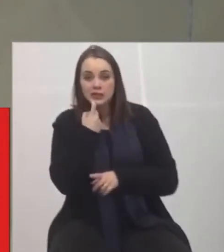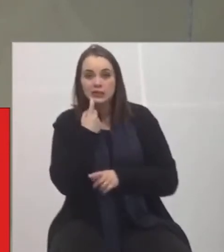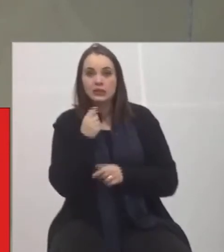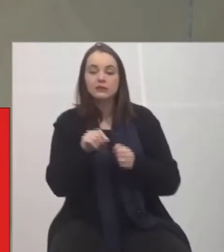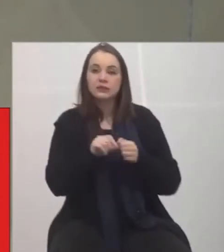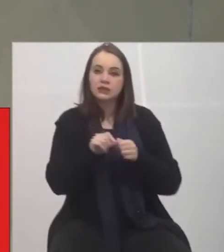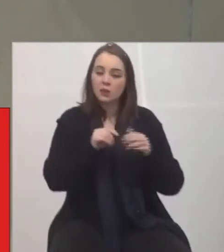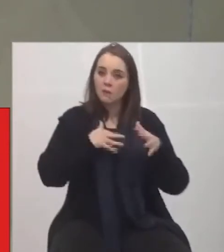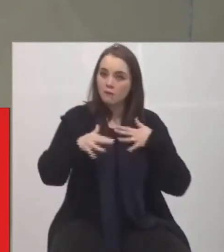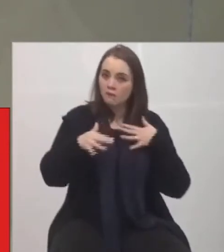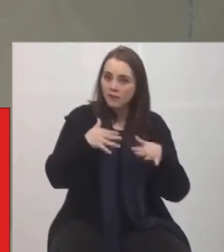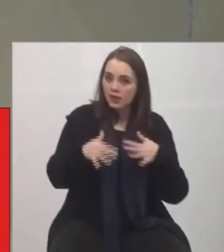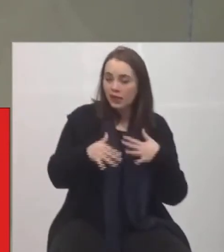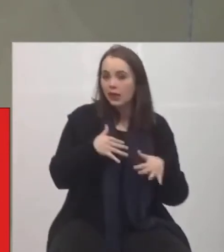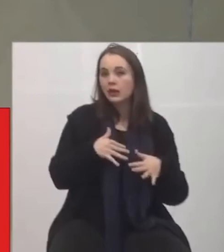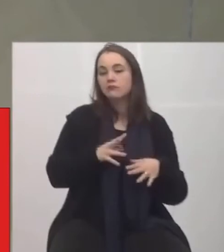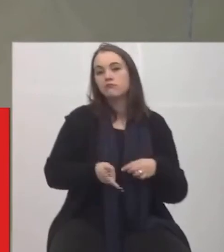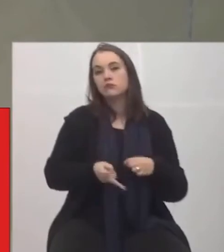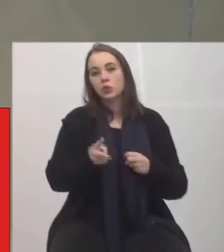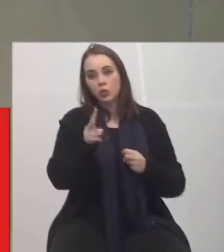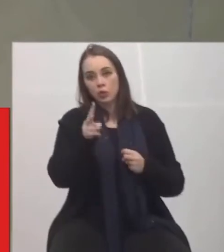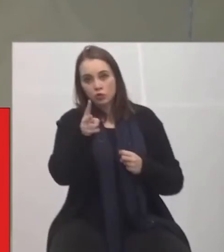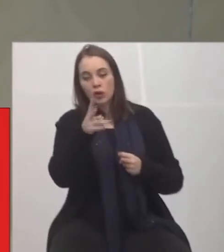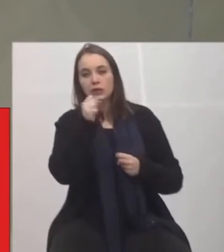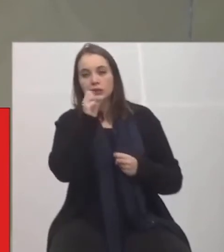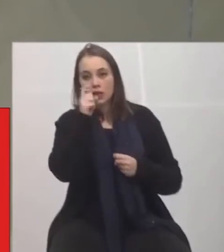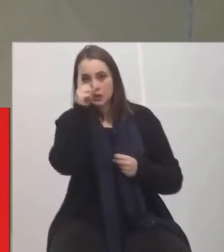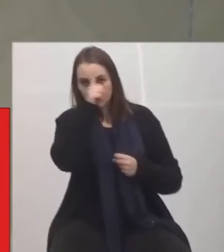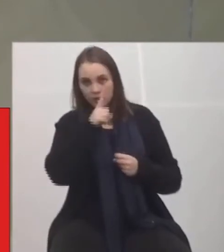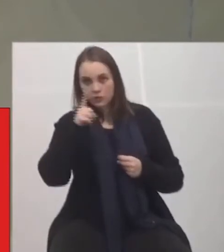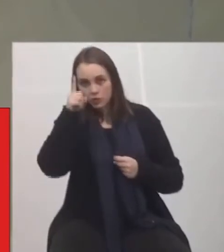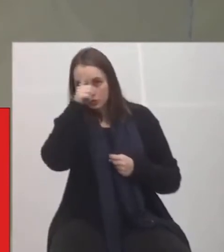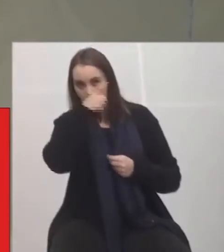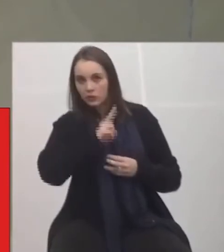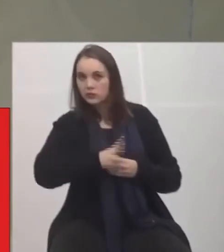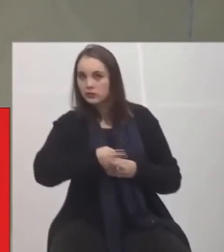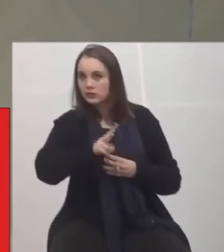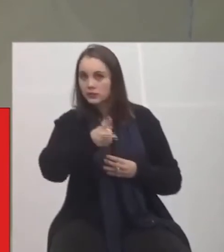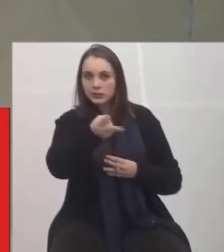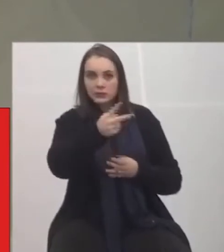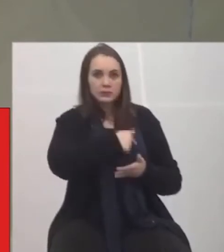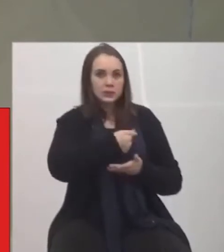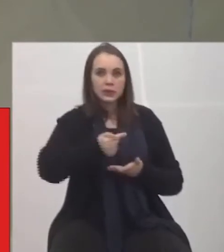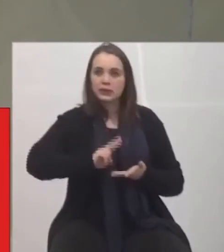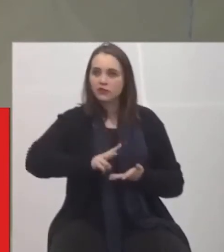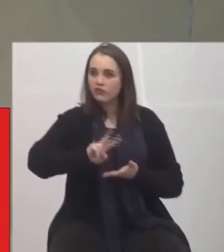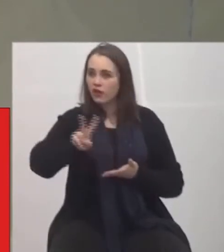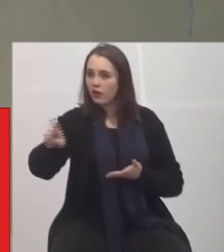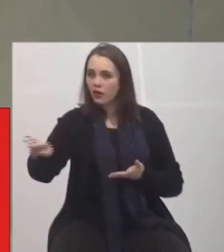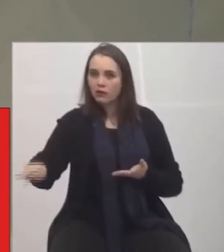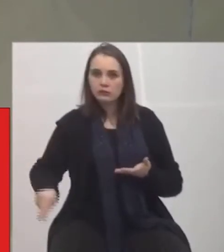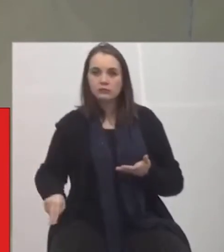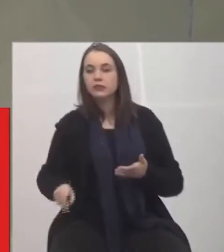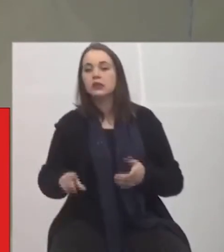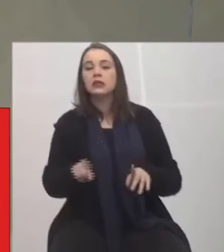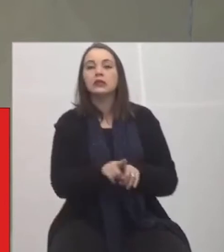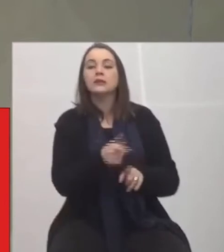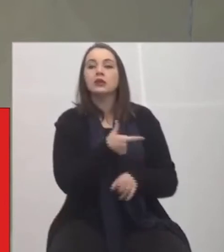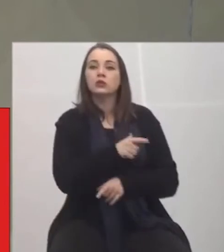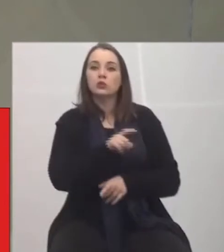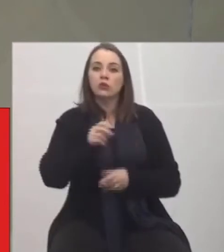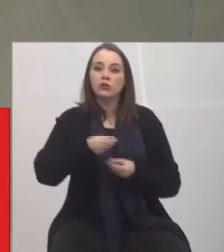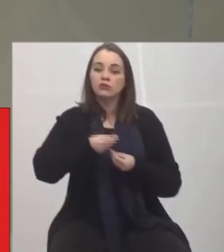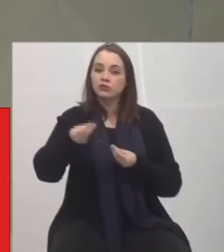a mobilização continuasse fim de semana dentro por várias semanas, né? E cerca de 200 distribuições para